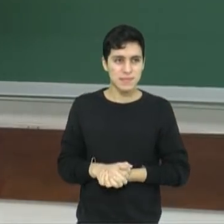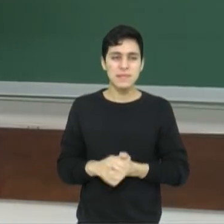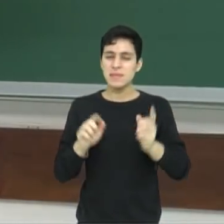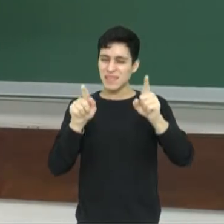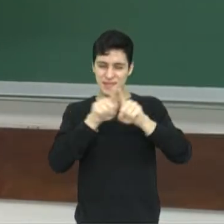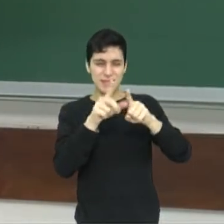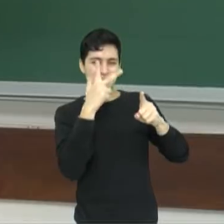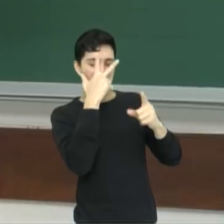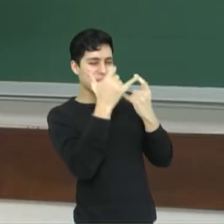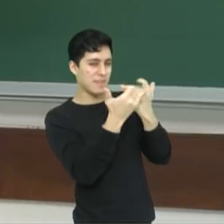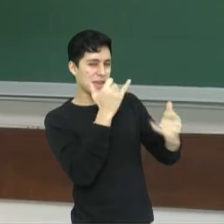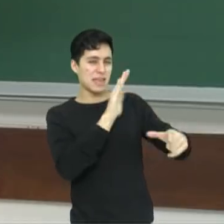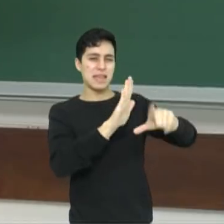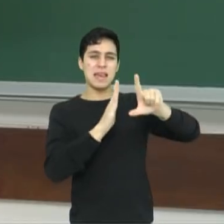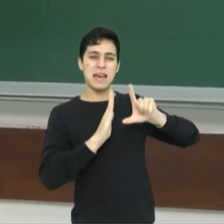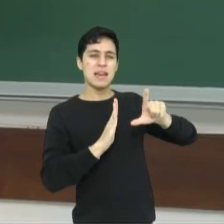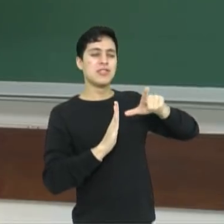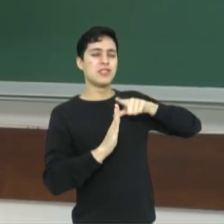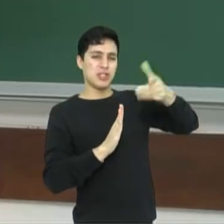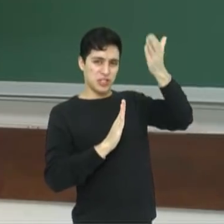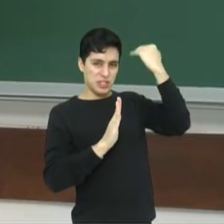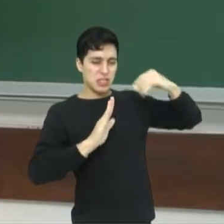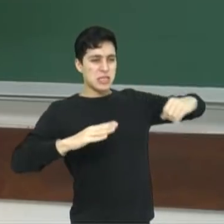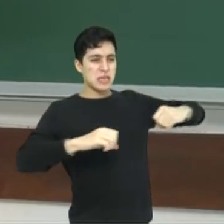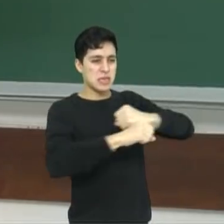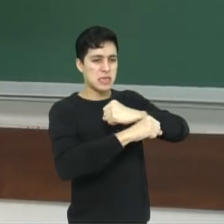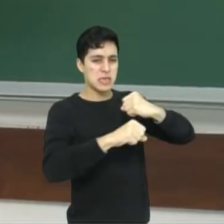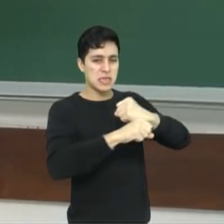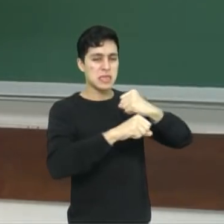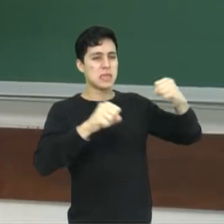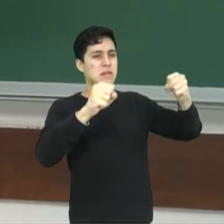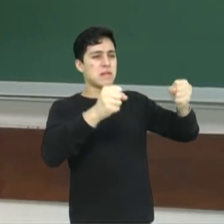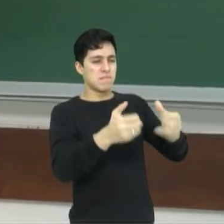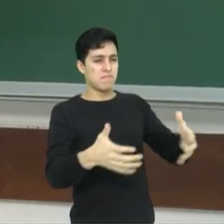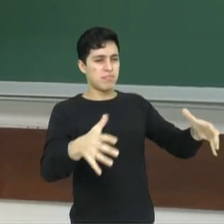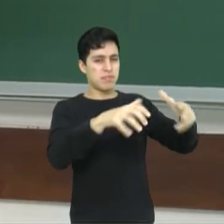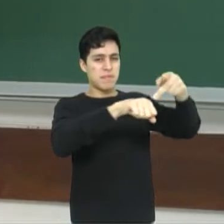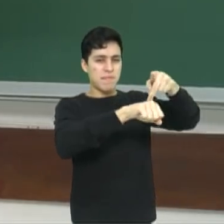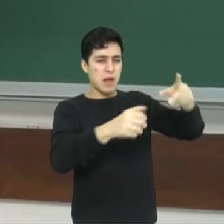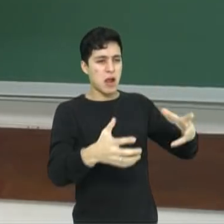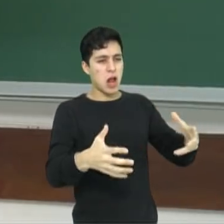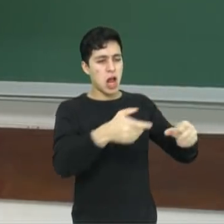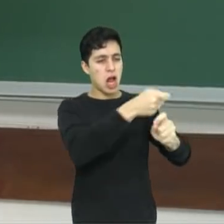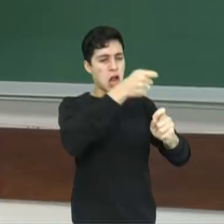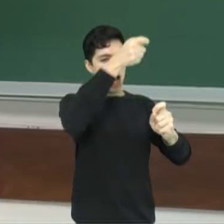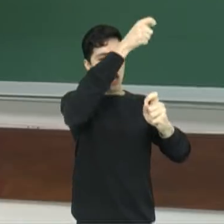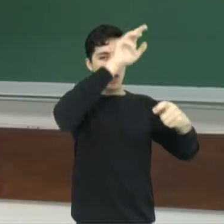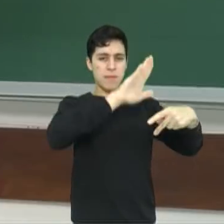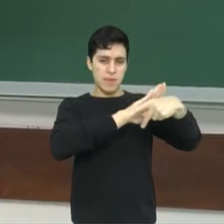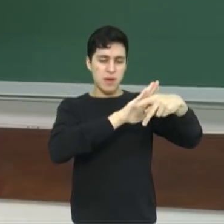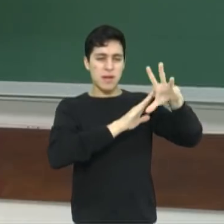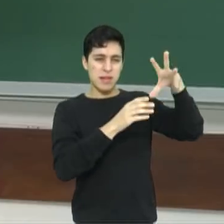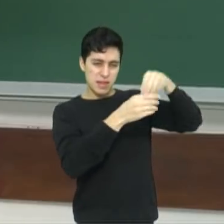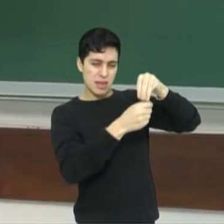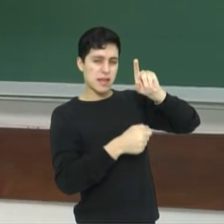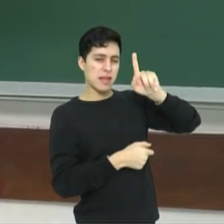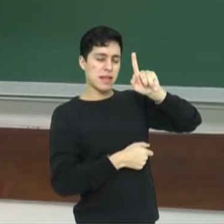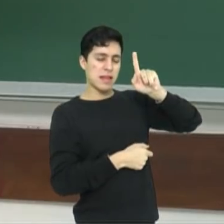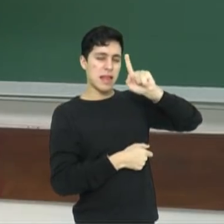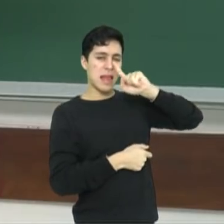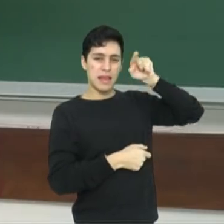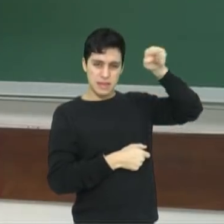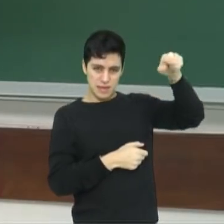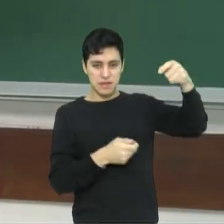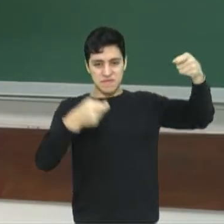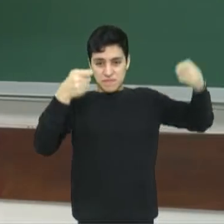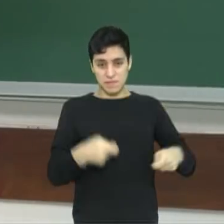da estátua, né, do Colosso de Rhodes. E o nome da caricatura, inclusive, é Colosso de Rhodes, mas com H, que era o sobrenome dele,